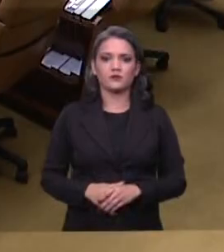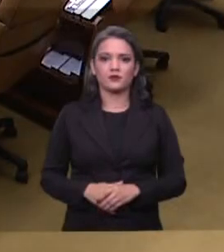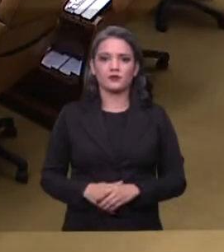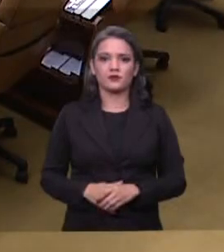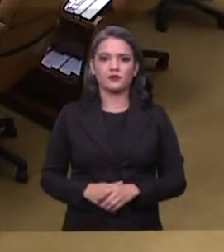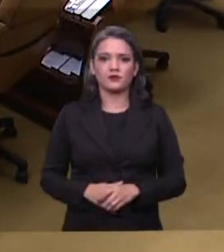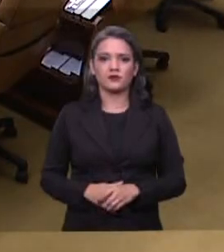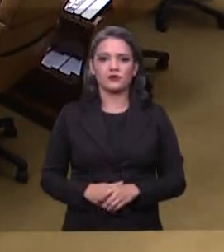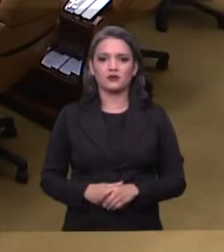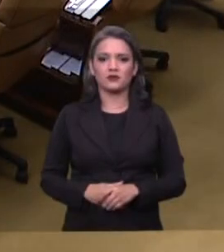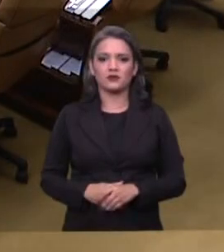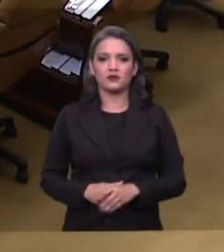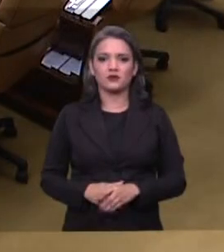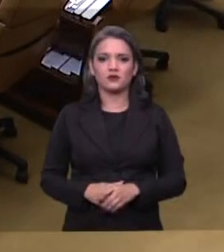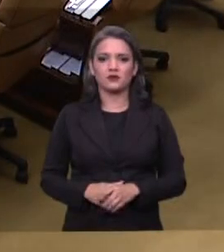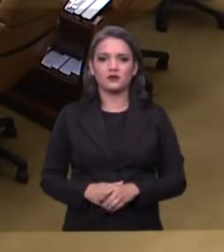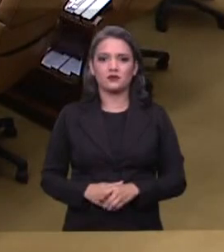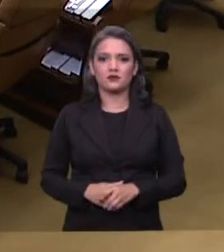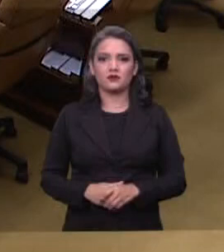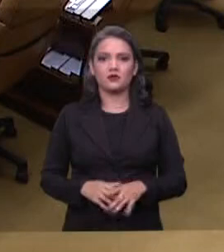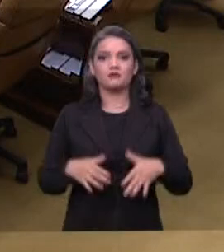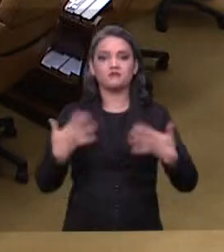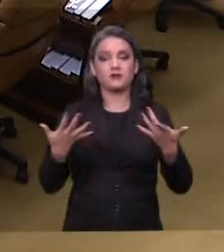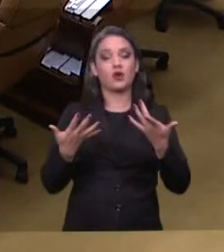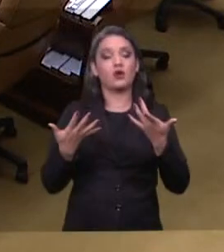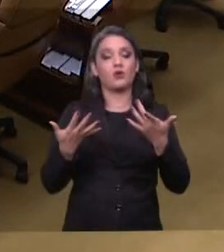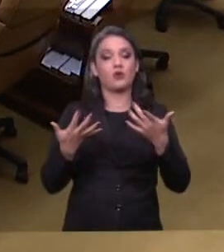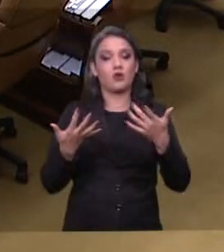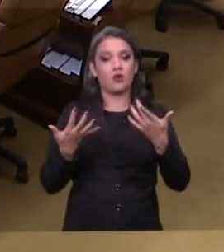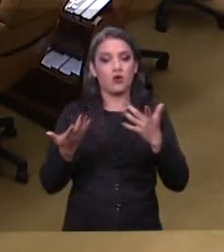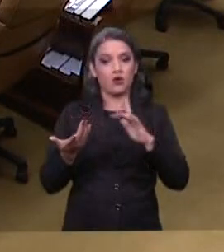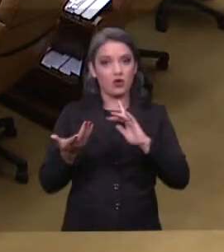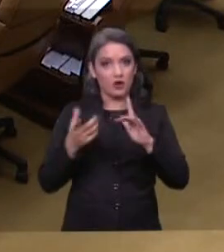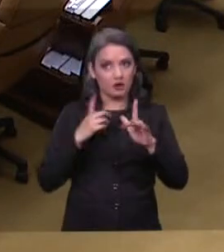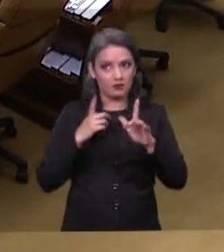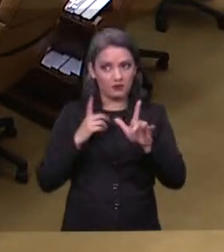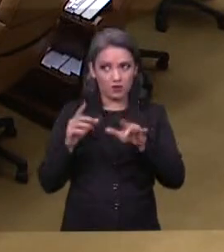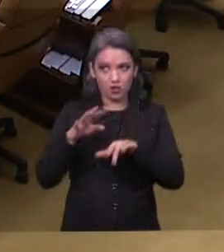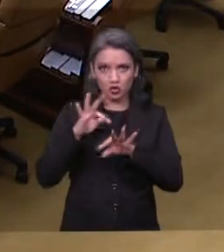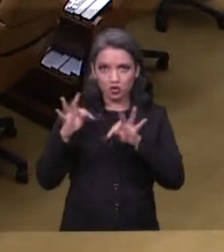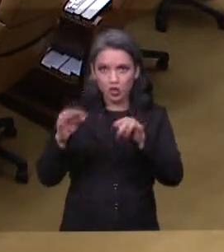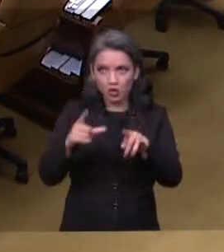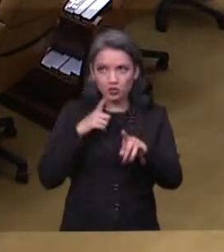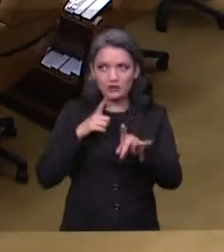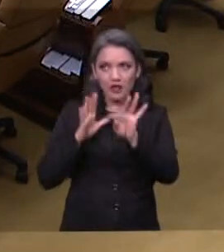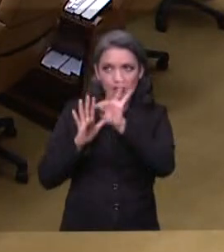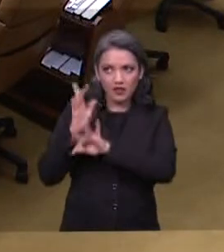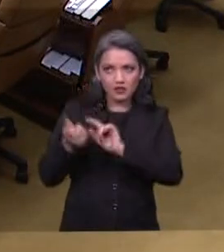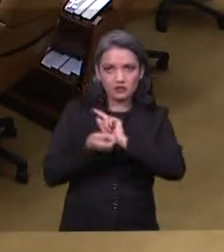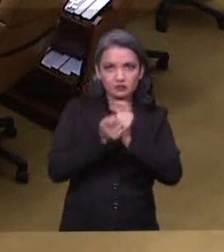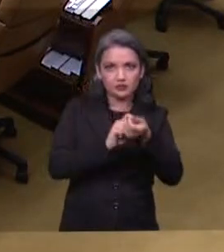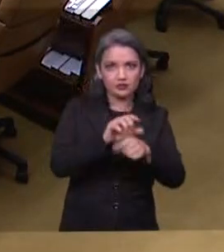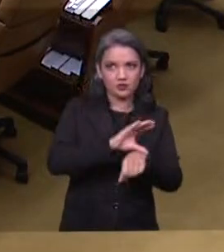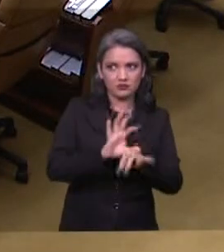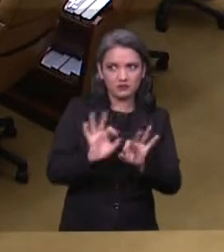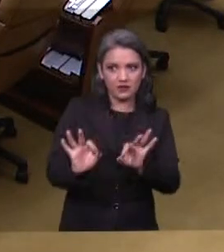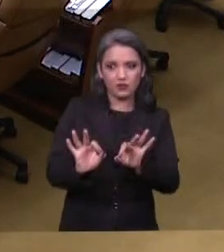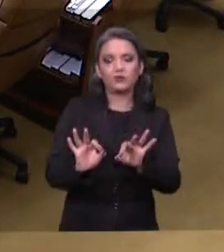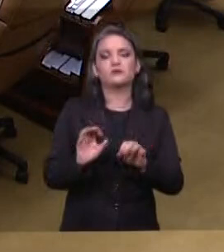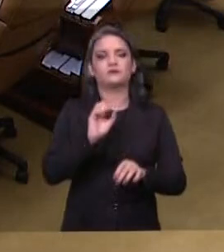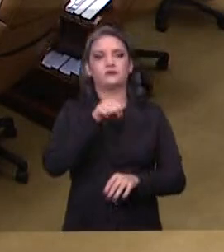Estão reajustando, então, para a interpretação conforme todos? Do Zanin. Tá.